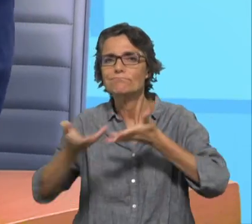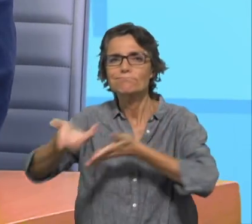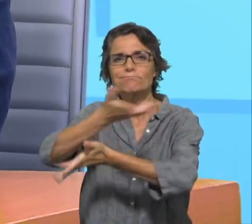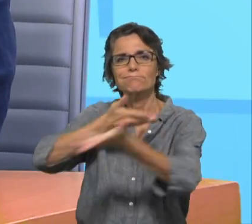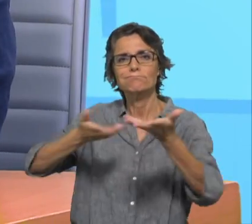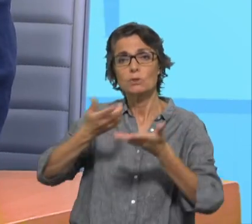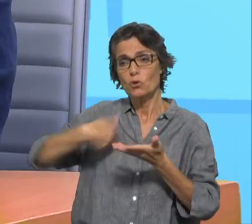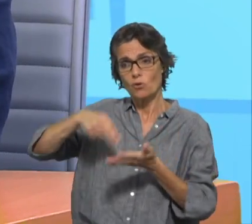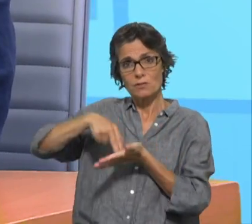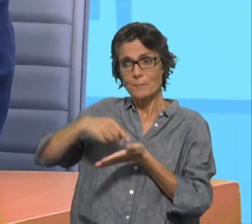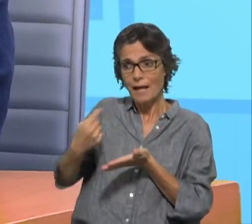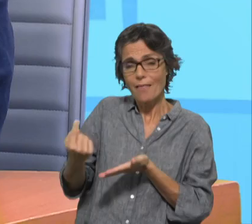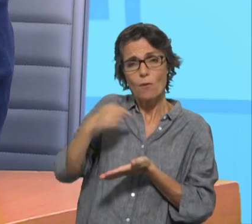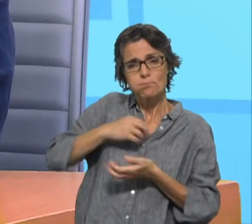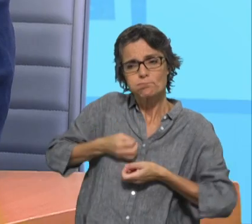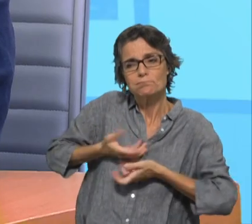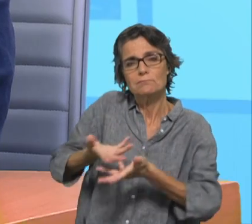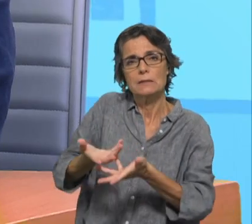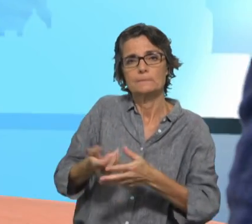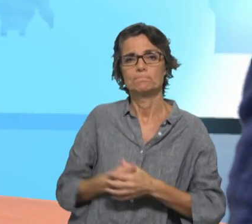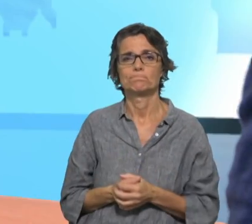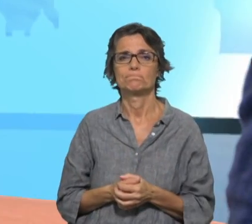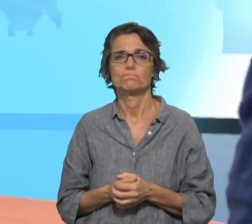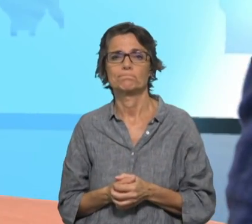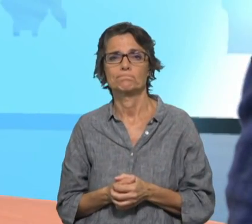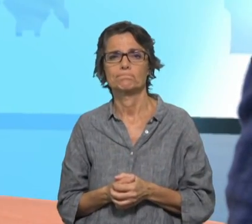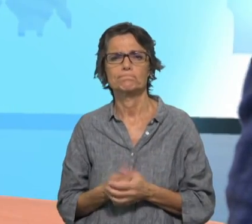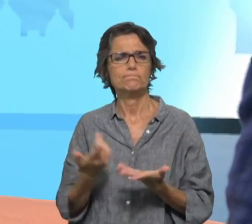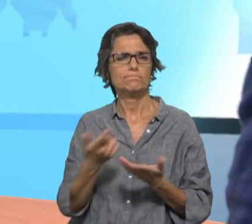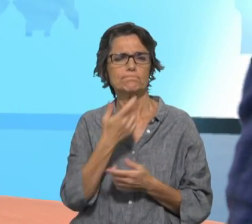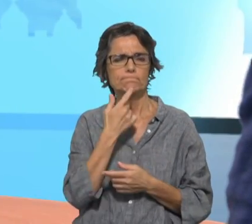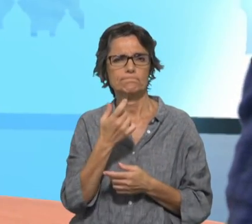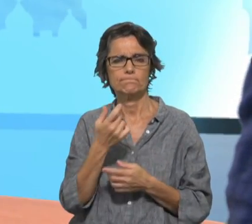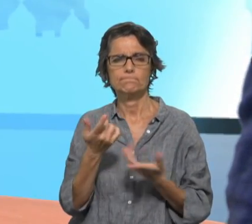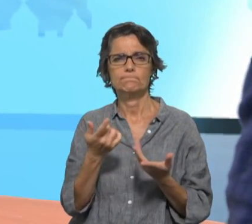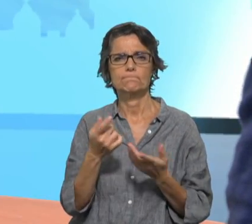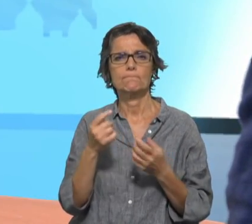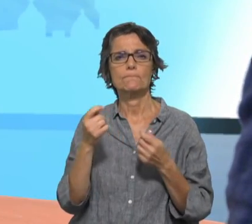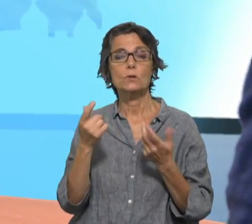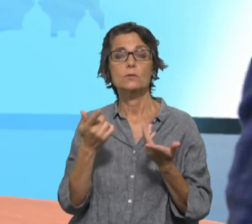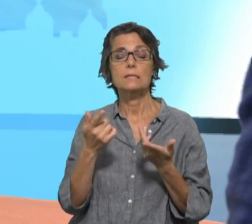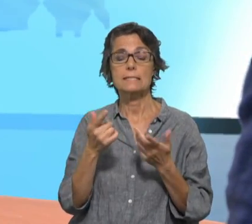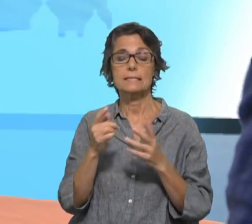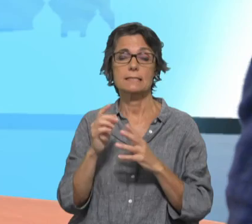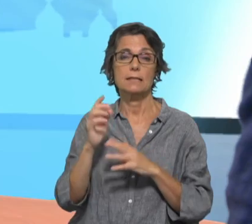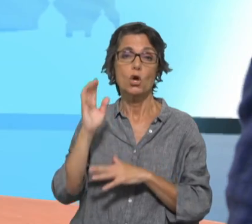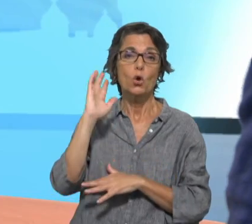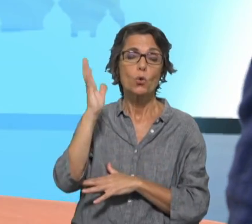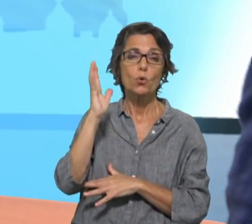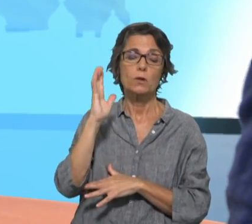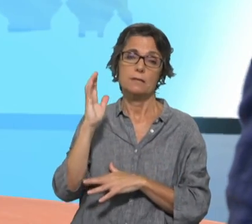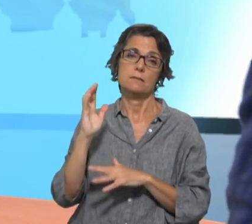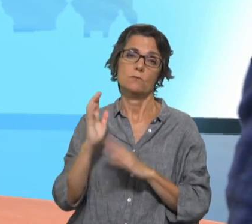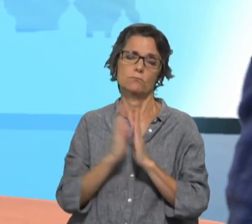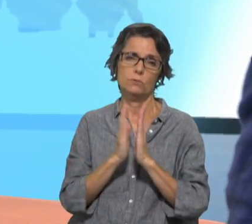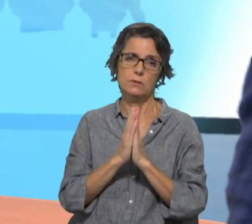aos gestos, às palavras que dizemos. E que contributo poderemos encontrar numa iniciativa como esta, do Congresso Eucarístico Internacional, do